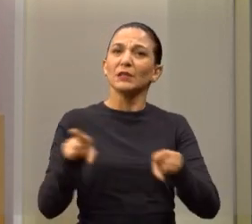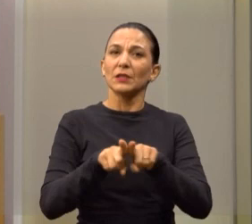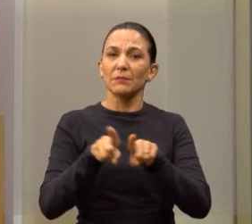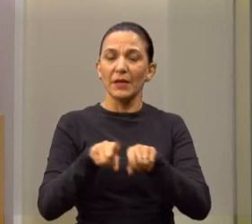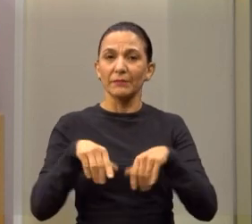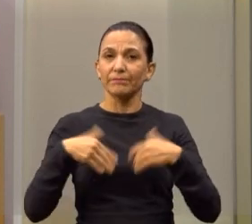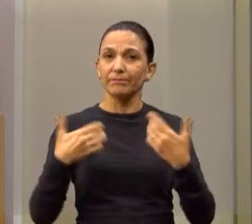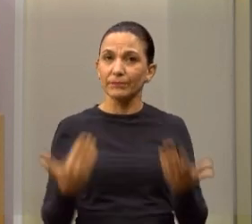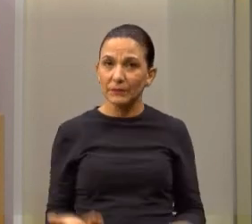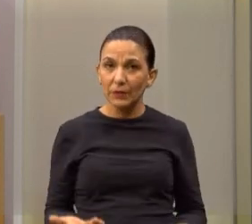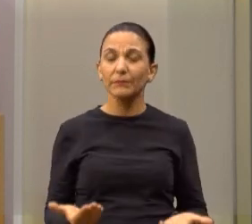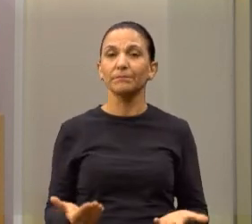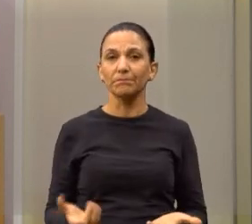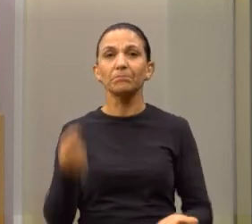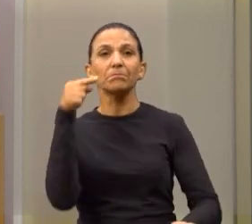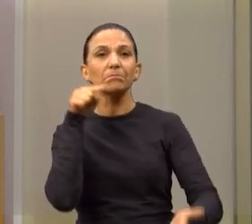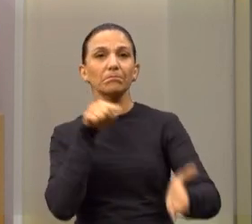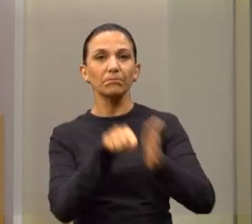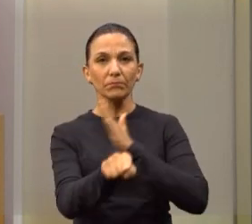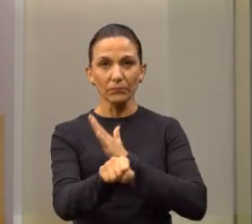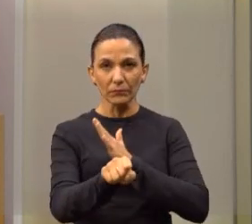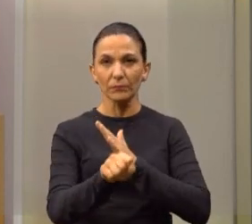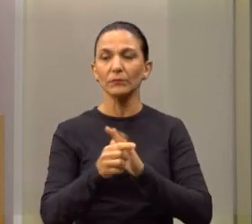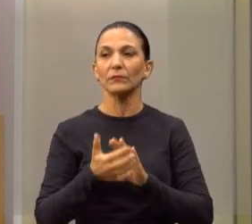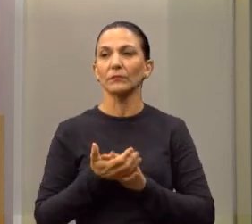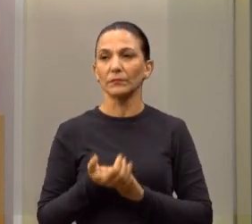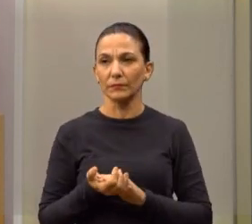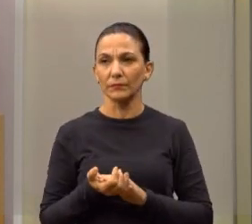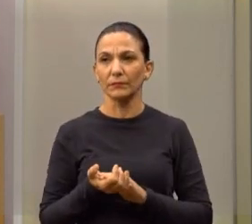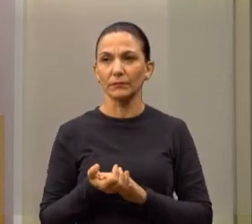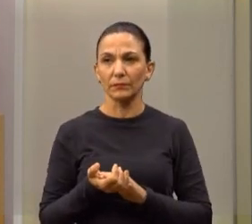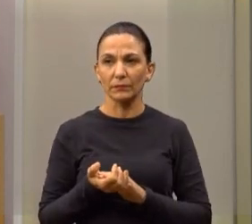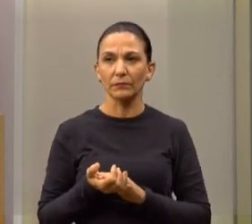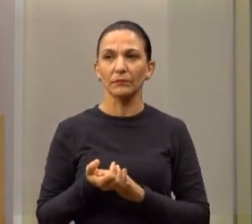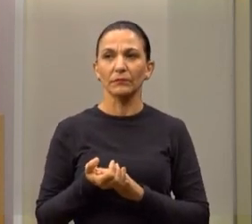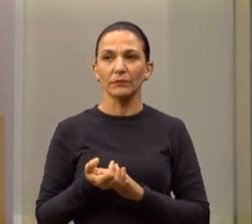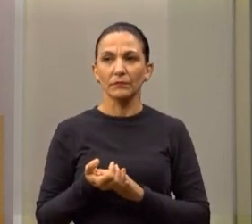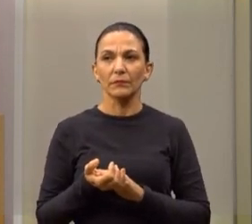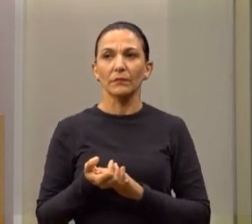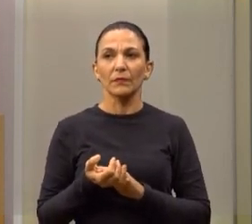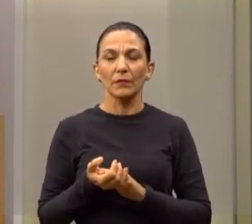deixo aqui um questionamento. Aonde estava